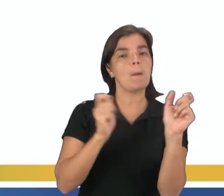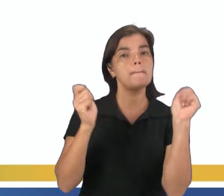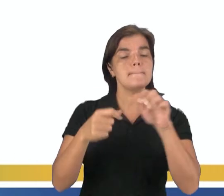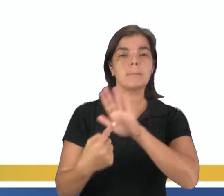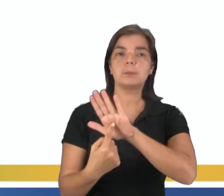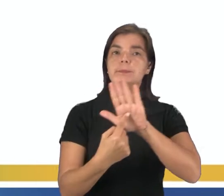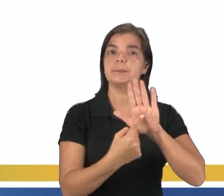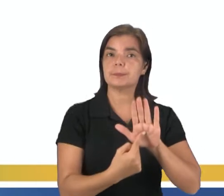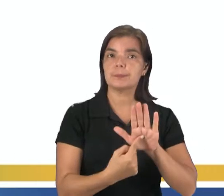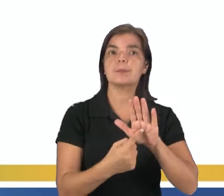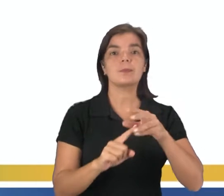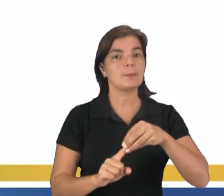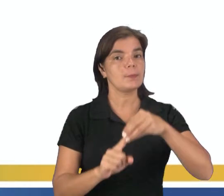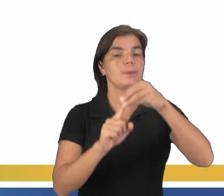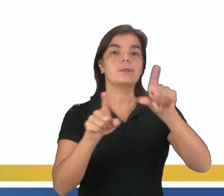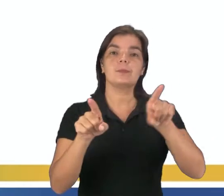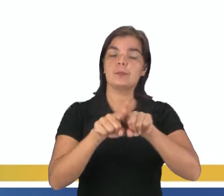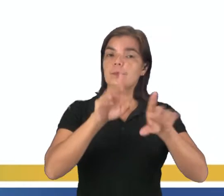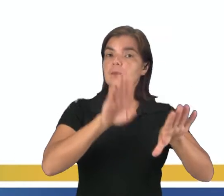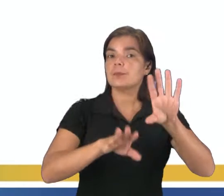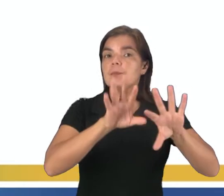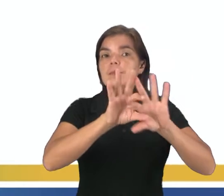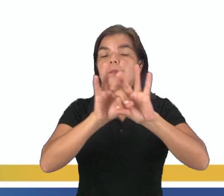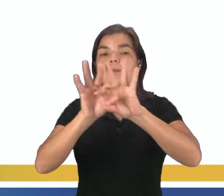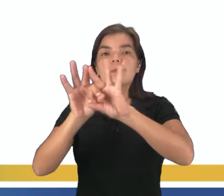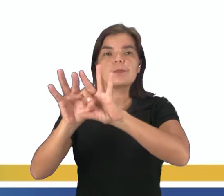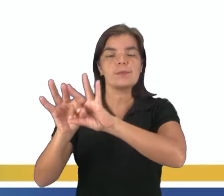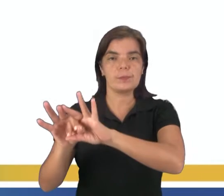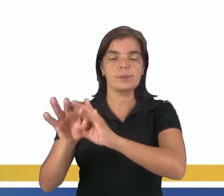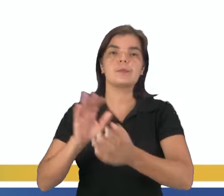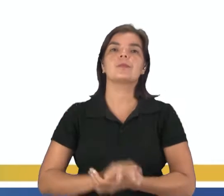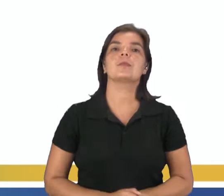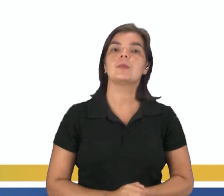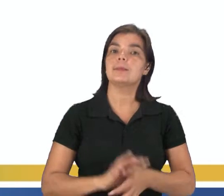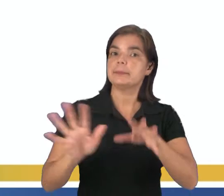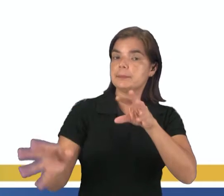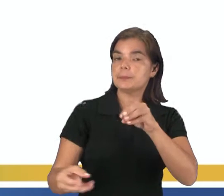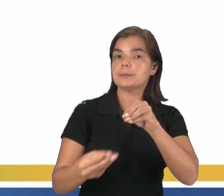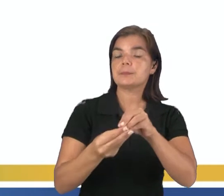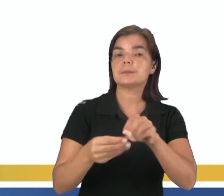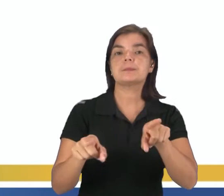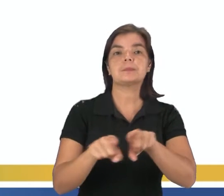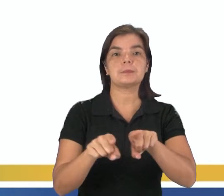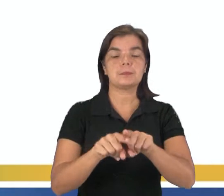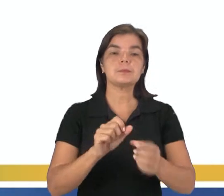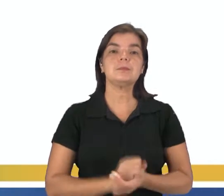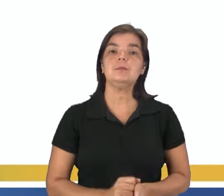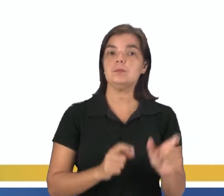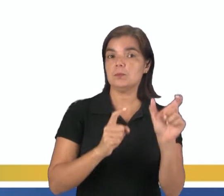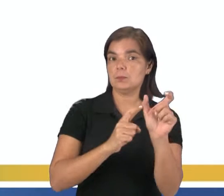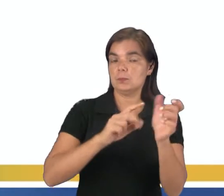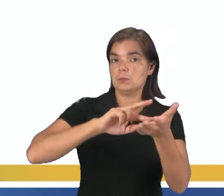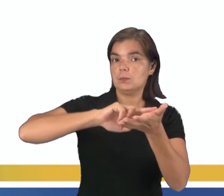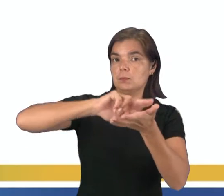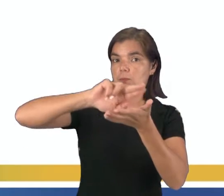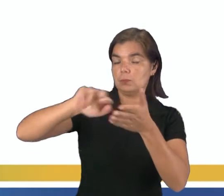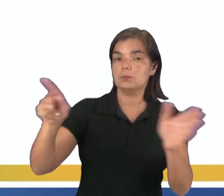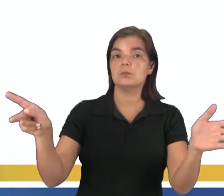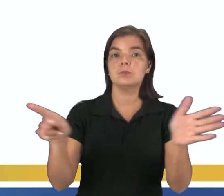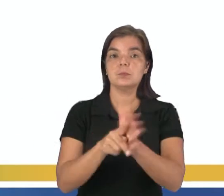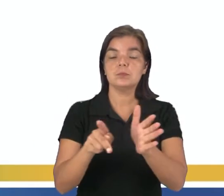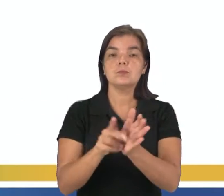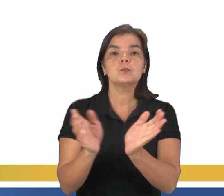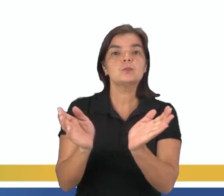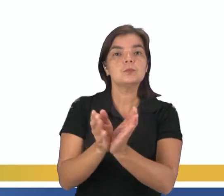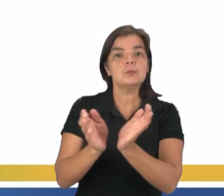pode apresentar mediante o contexto no qual se encontra inserida. A polissemia faz parte da semântica